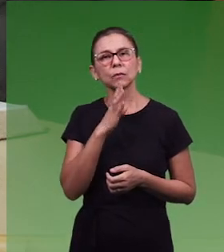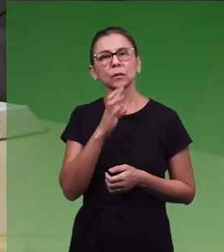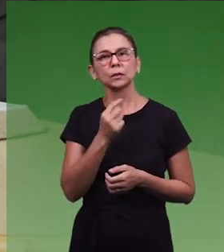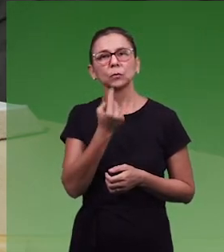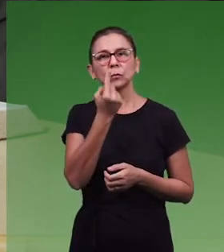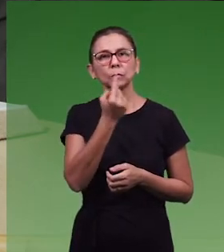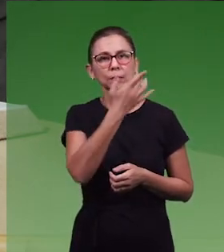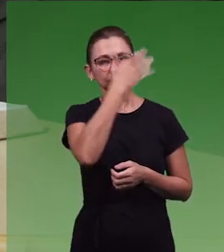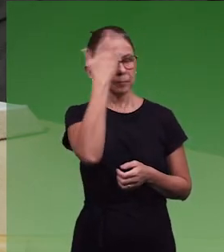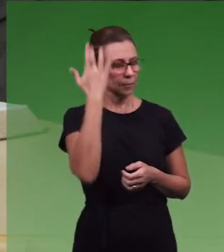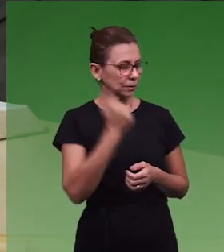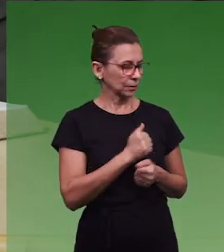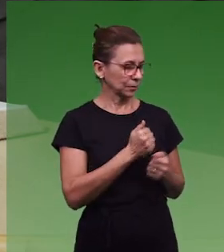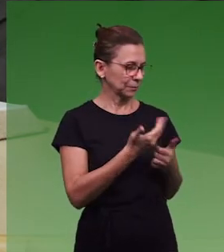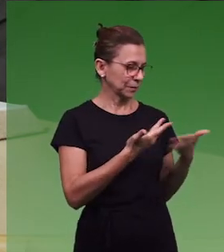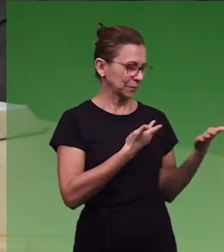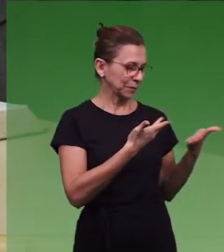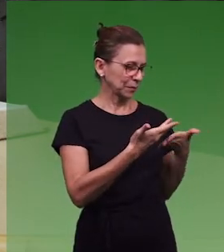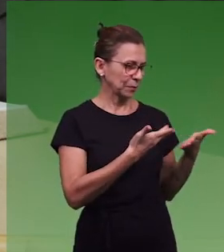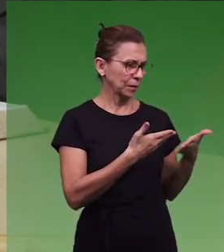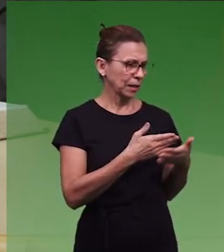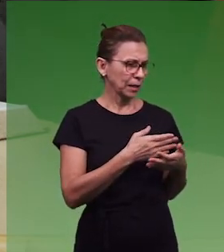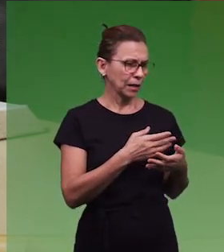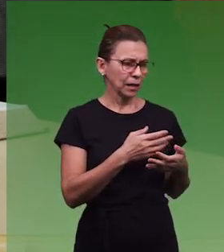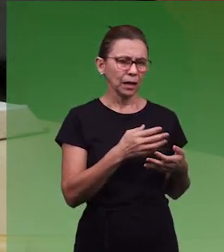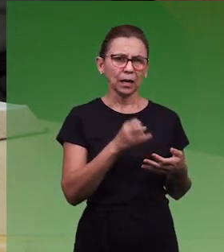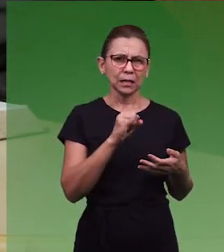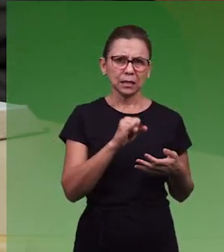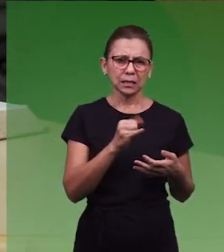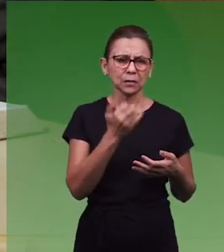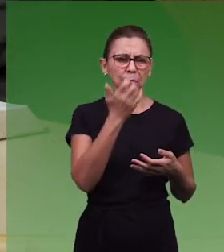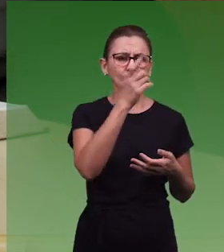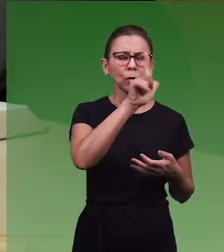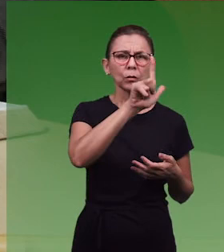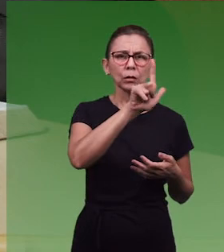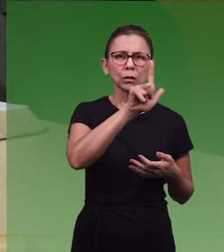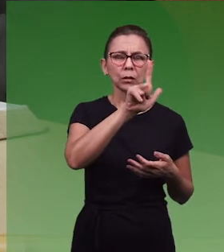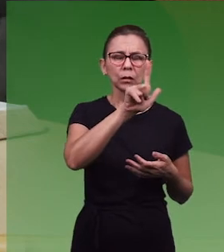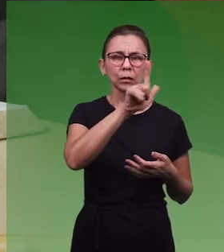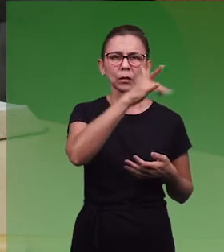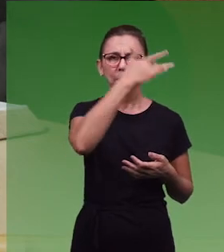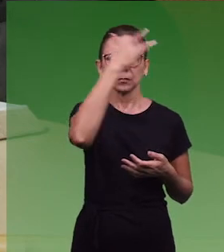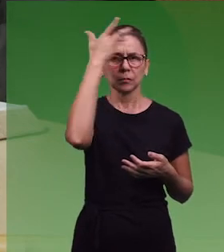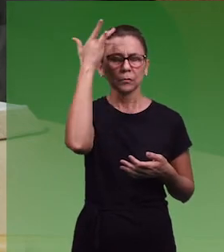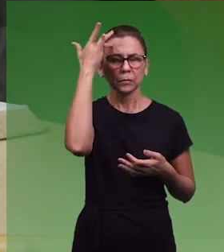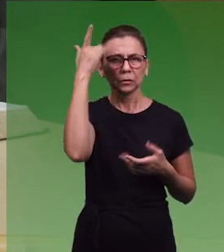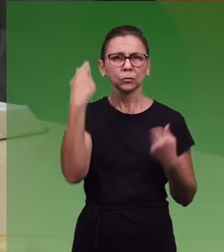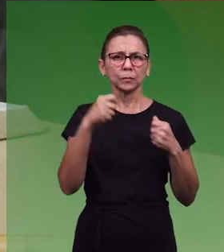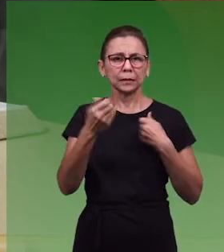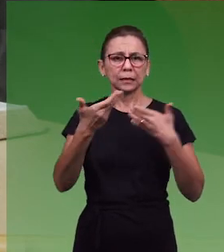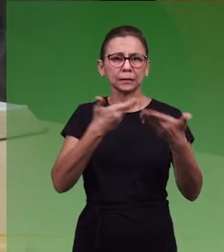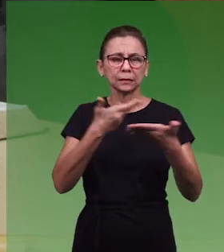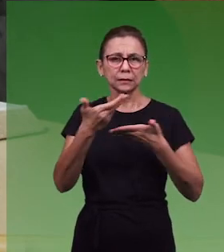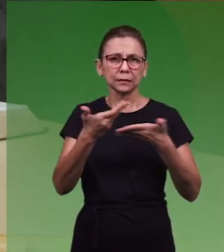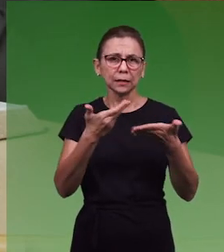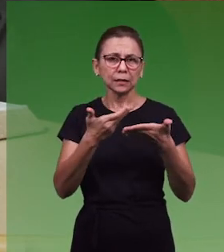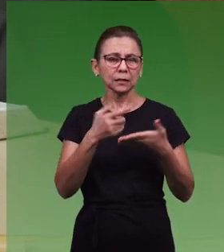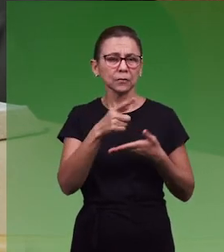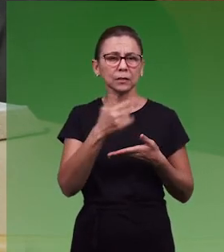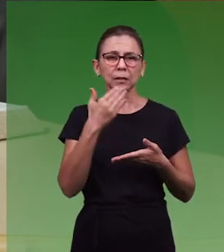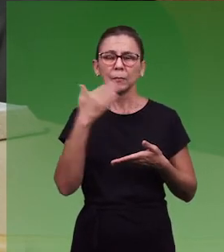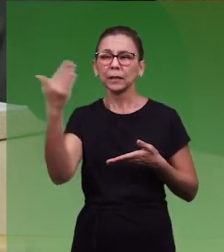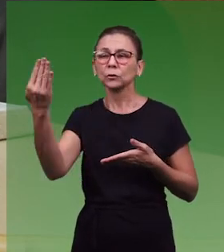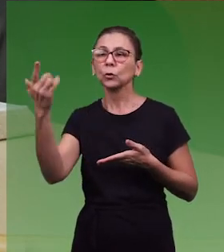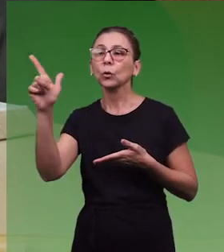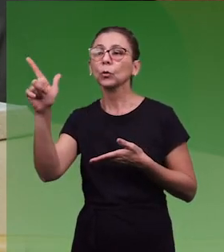um segundo, olha, não teve ninguém, eu dei assistência. Passe para outro e continue a assistência de um, porque se